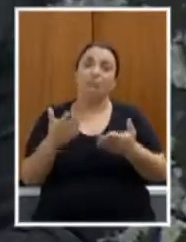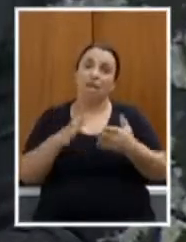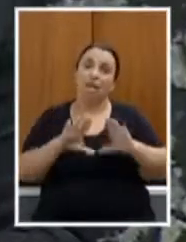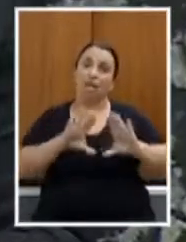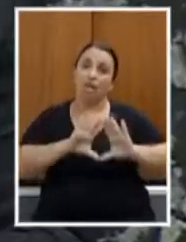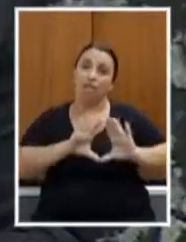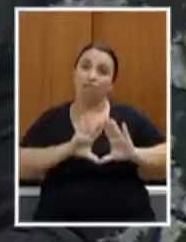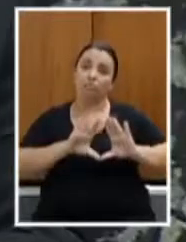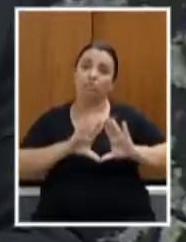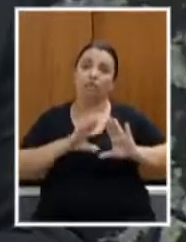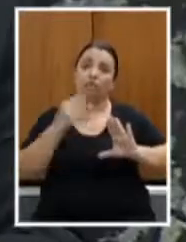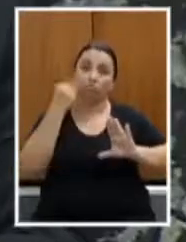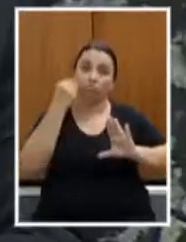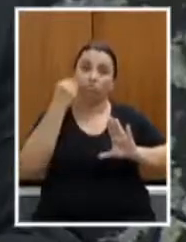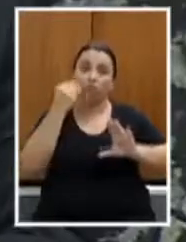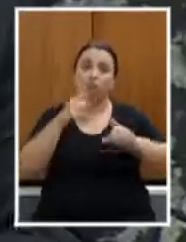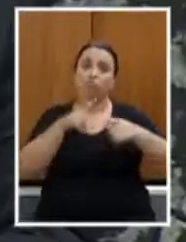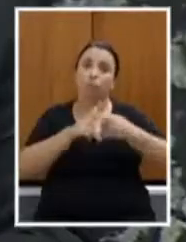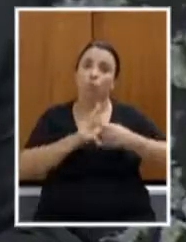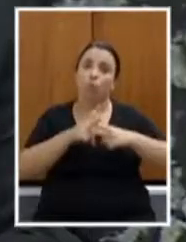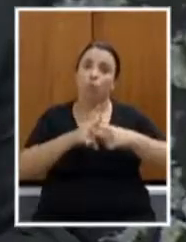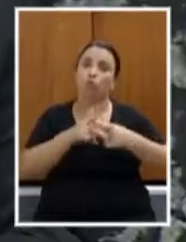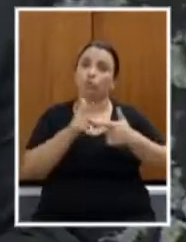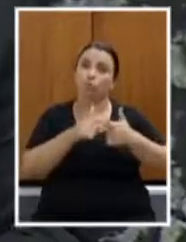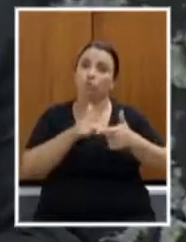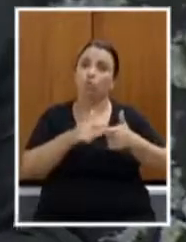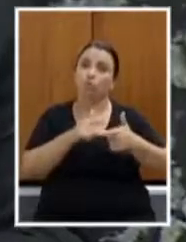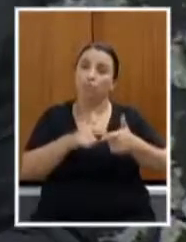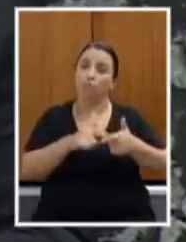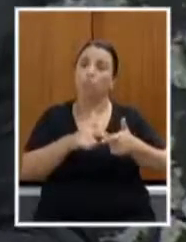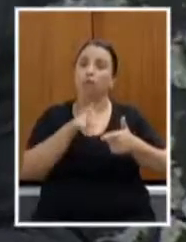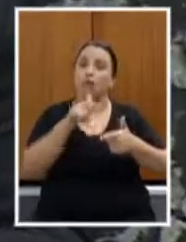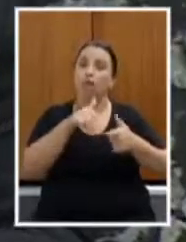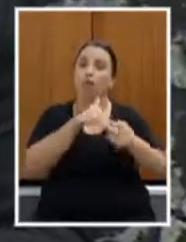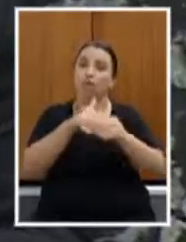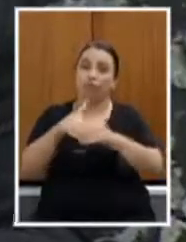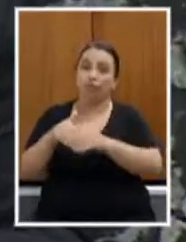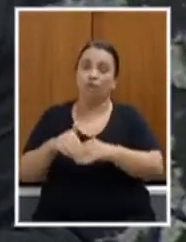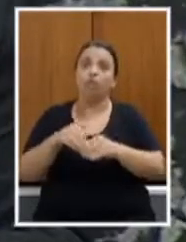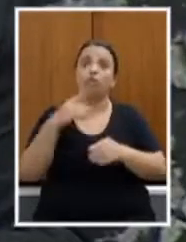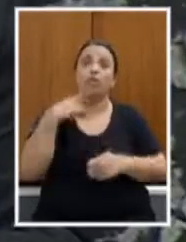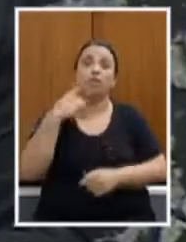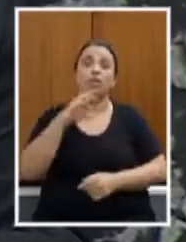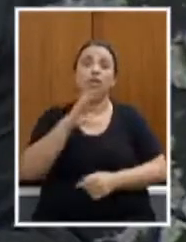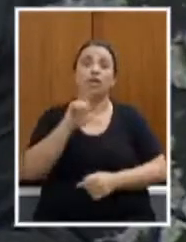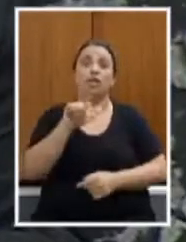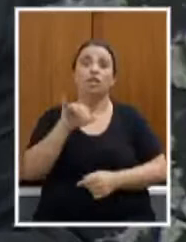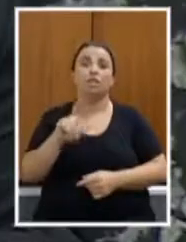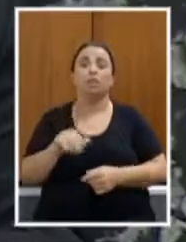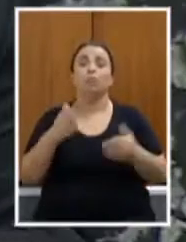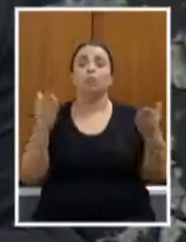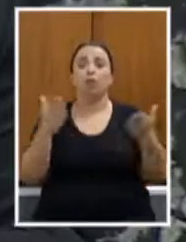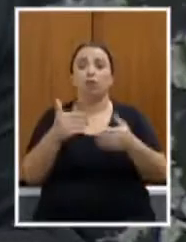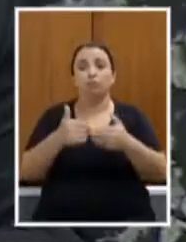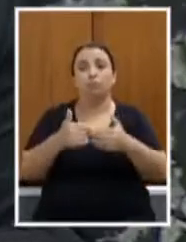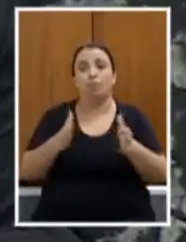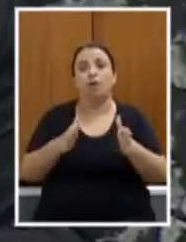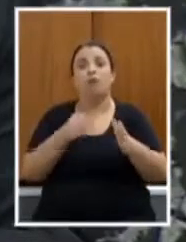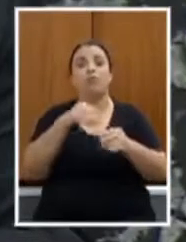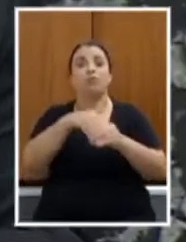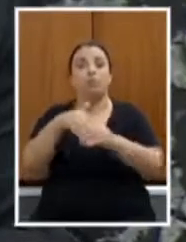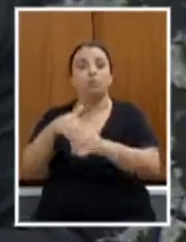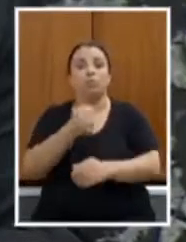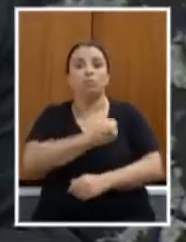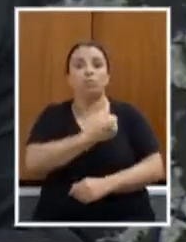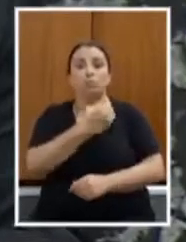tentando regularizar a questão aí da votação do deputado Cleitinho. Em votação, a emenda número 4, destacada